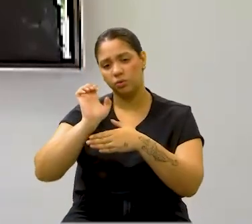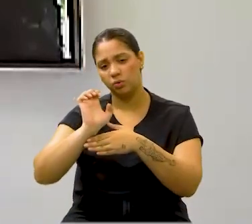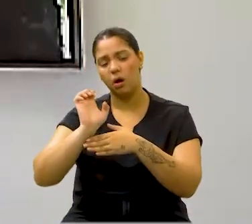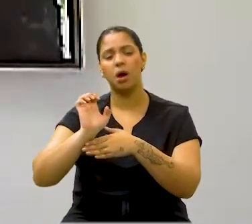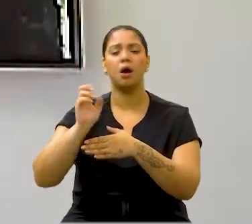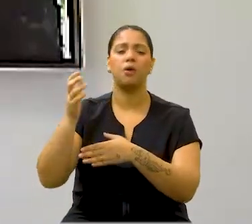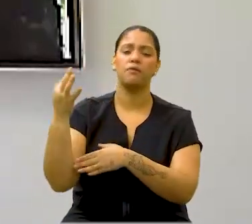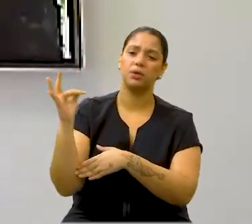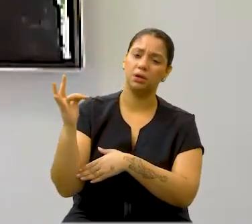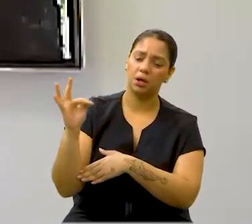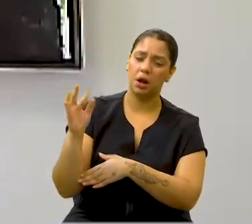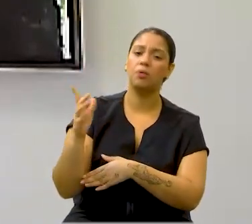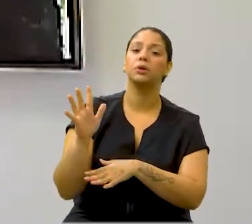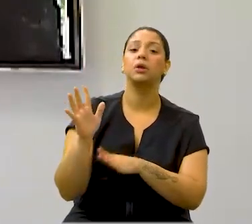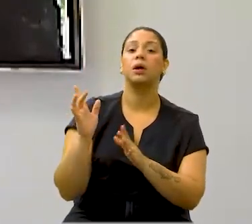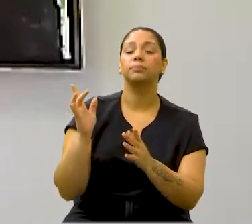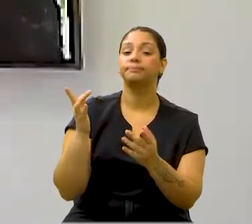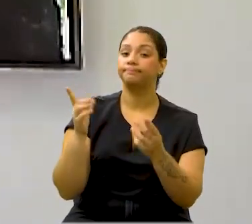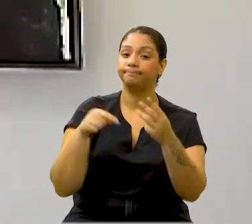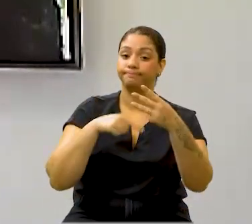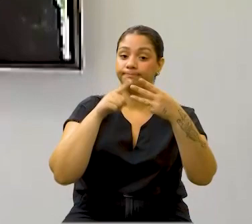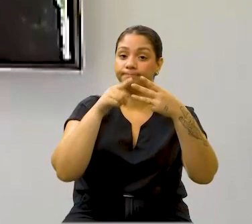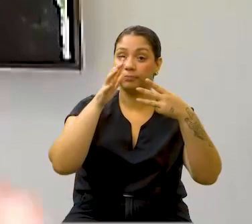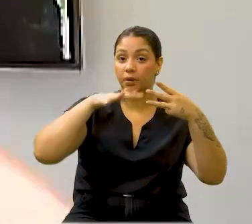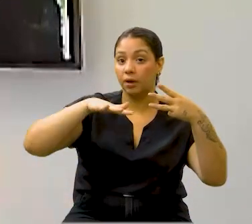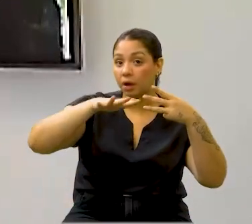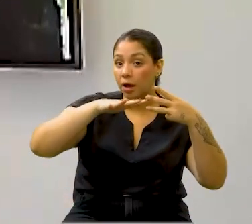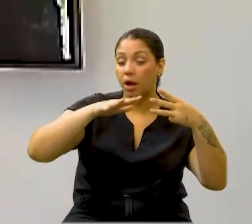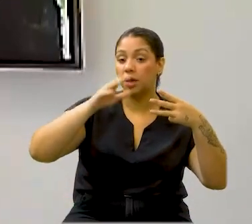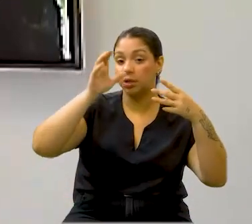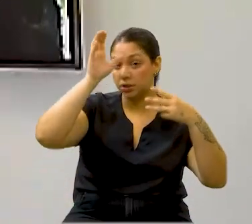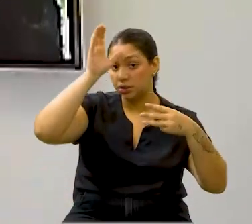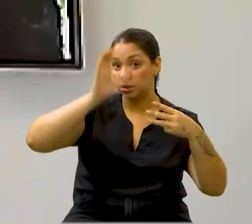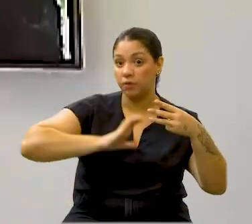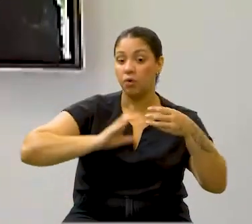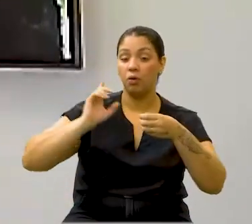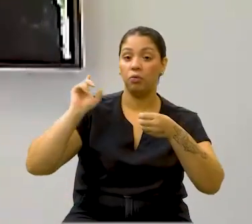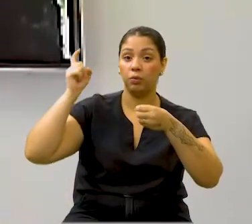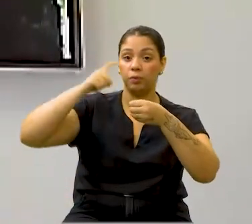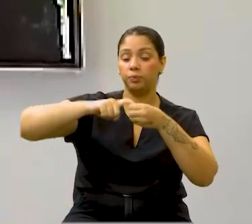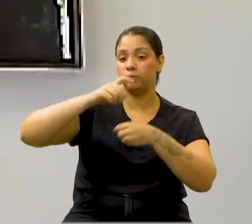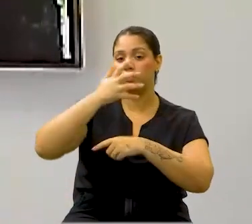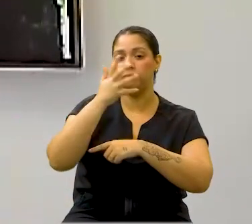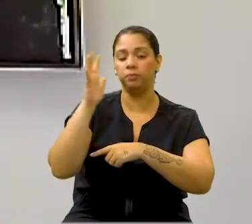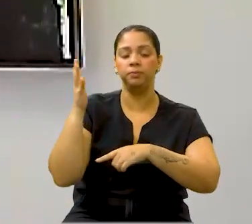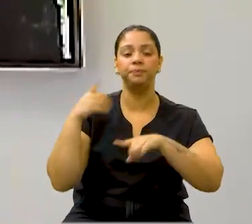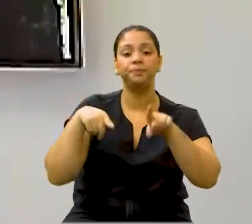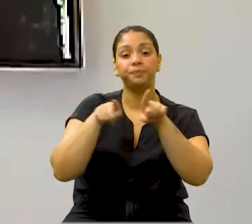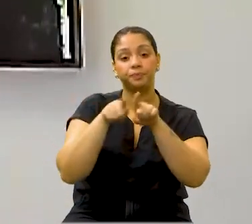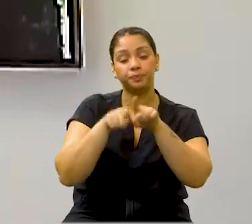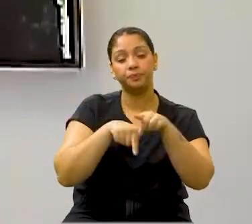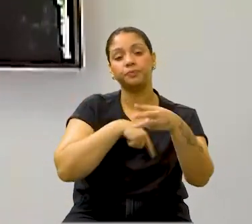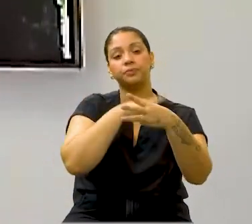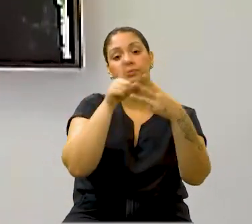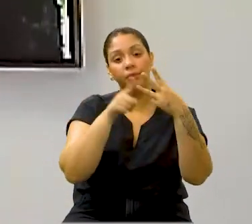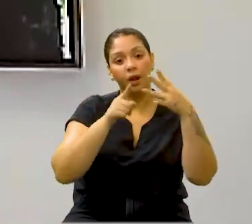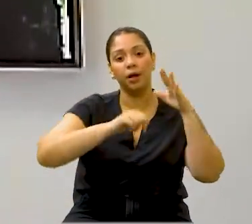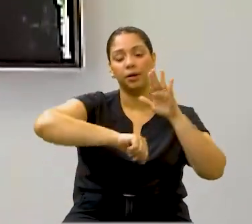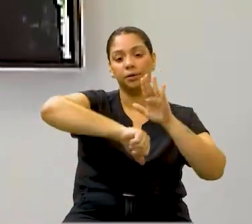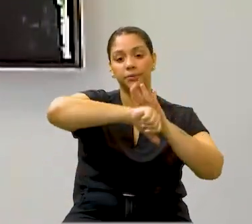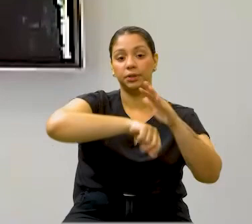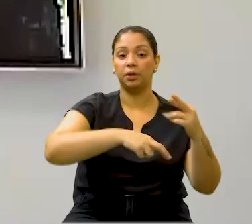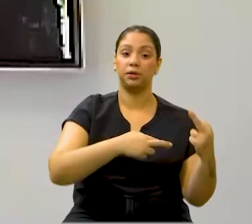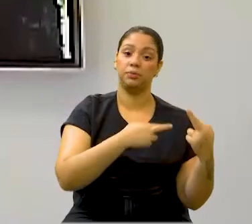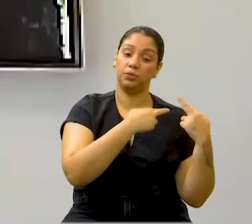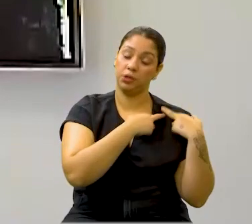para que tome as apurações na esfera civil para reparação do dano, e na esfera criminal para imputação